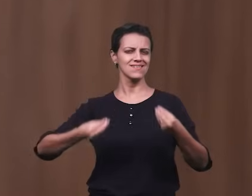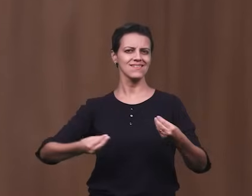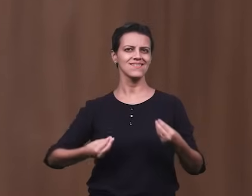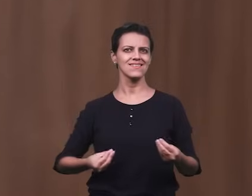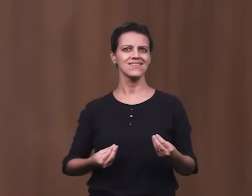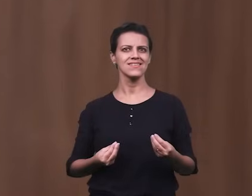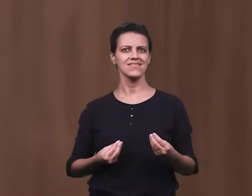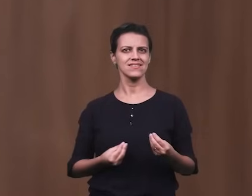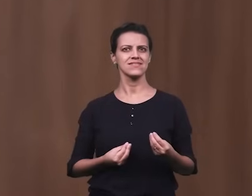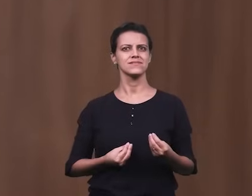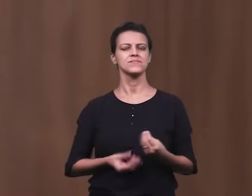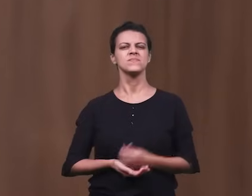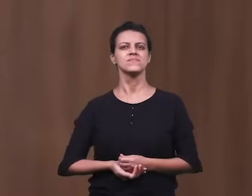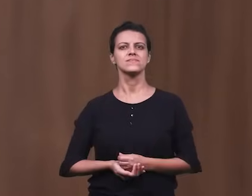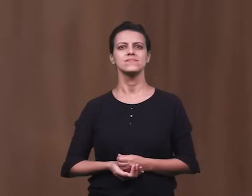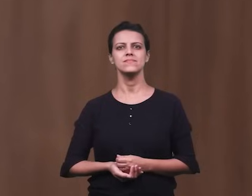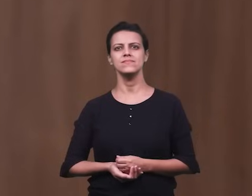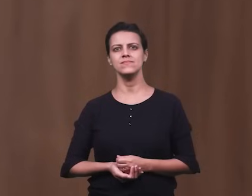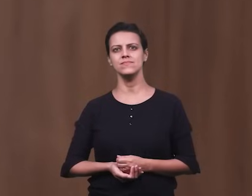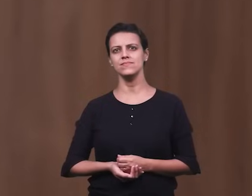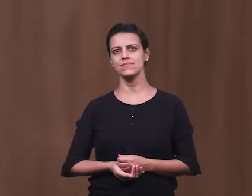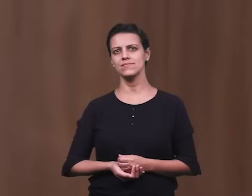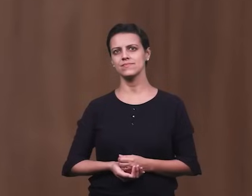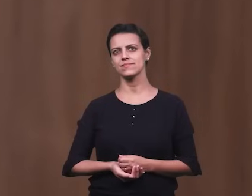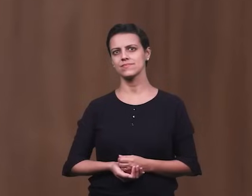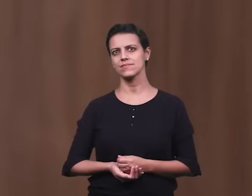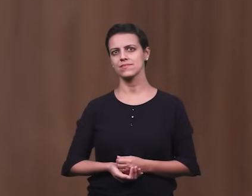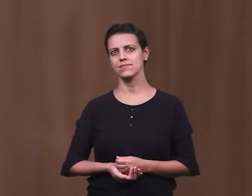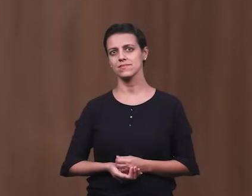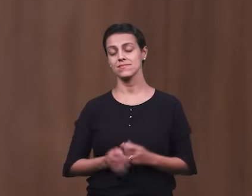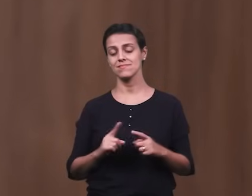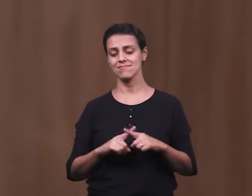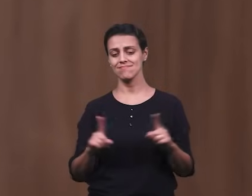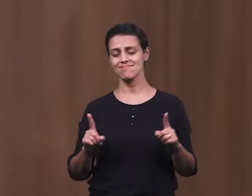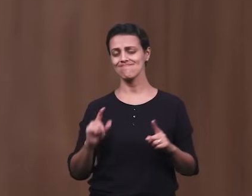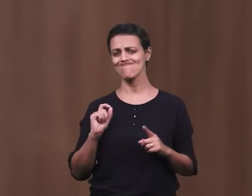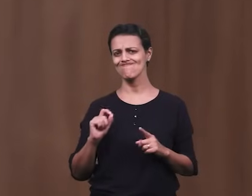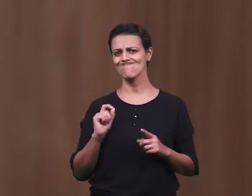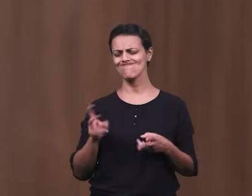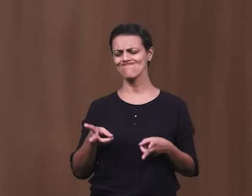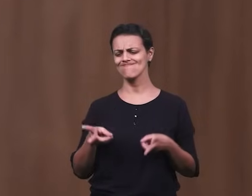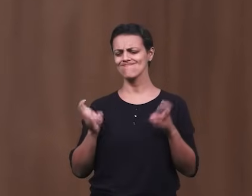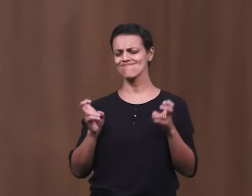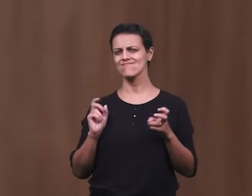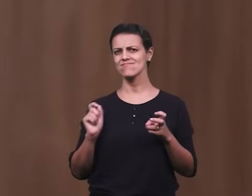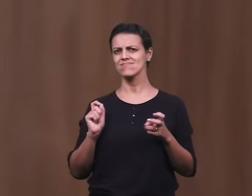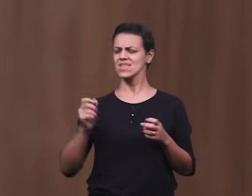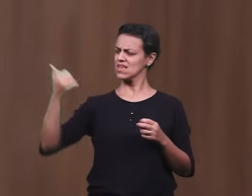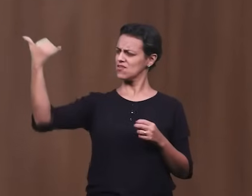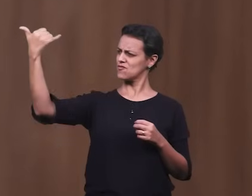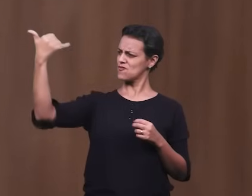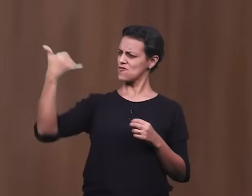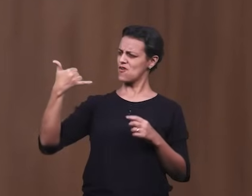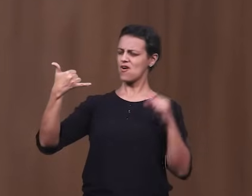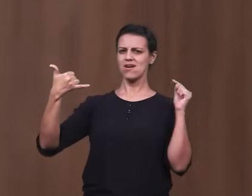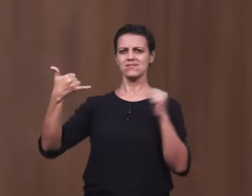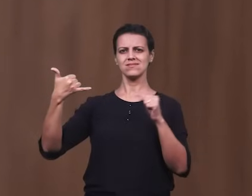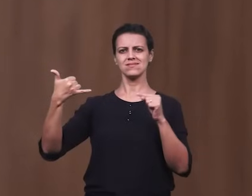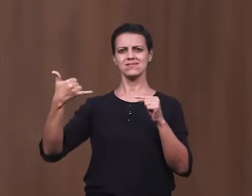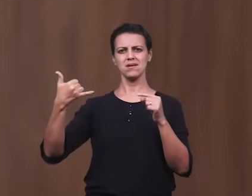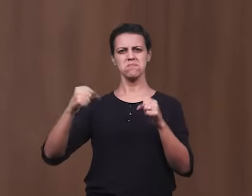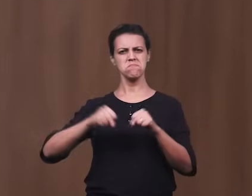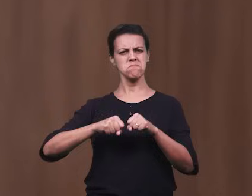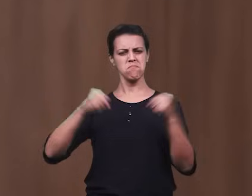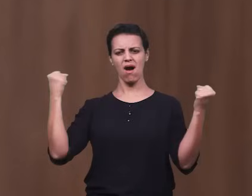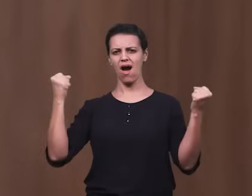interpretar aquilo que exatamente estamos ouvindo. Mas o que nos chama a atenção é que a voz do Senhor, ela vai romper